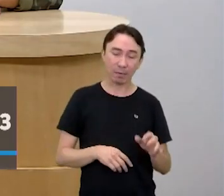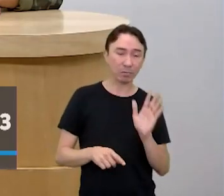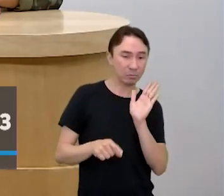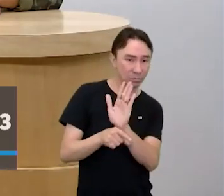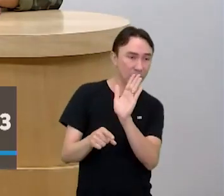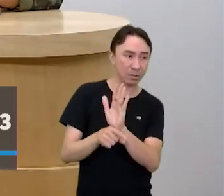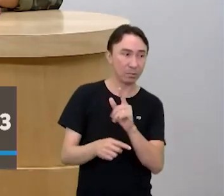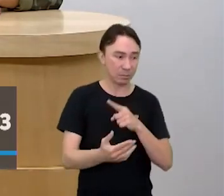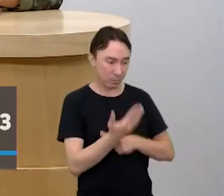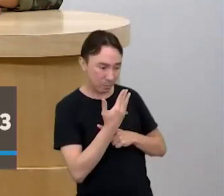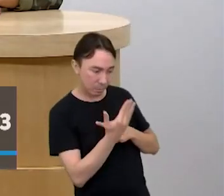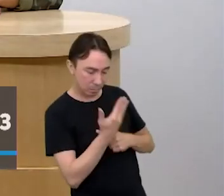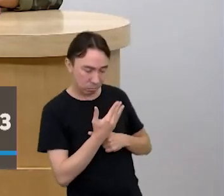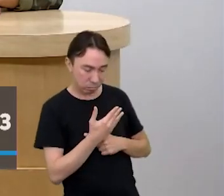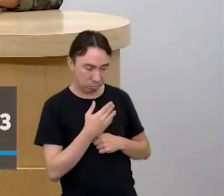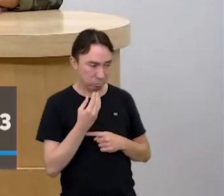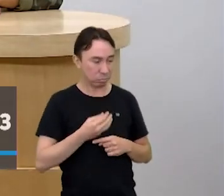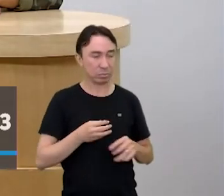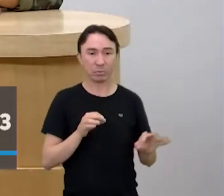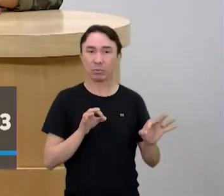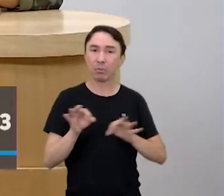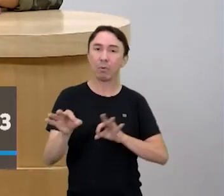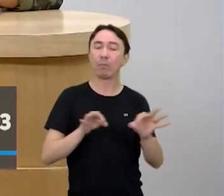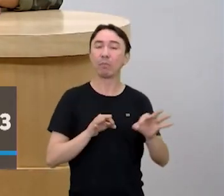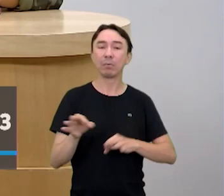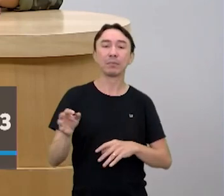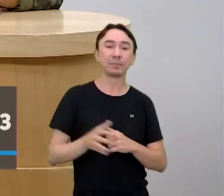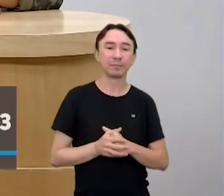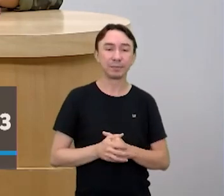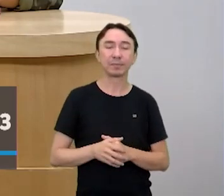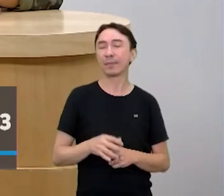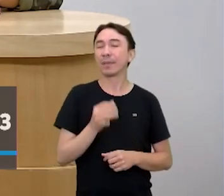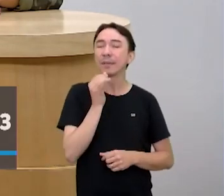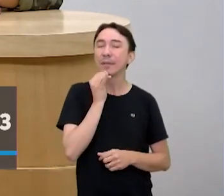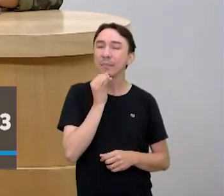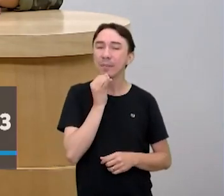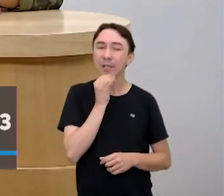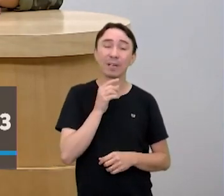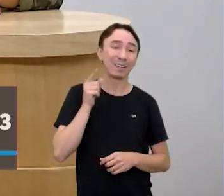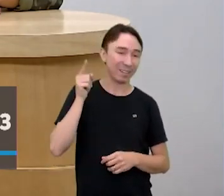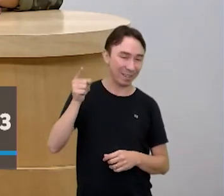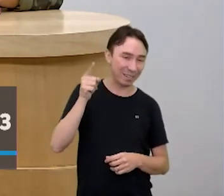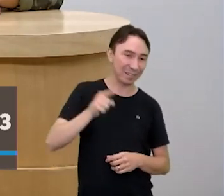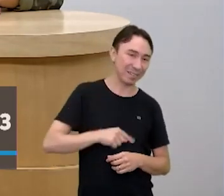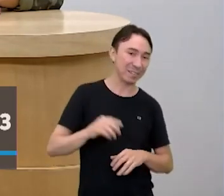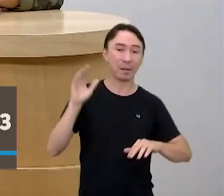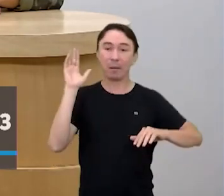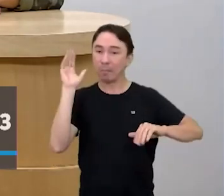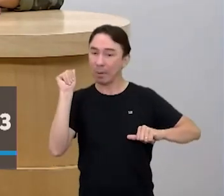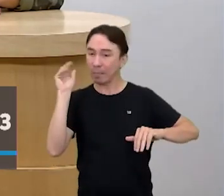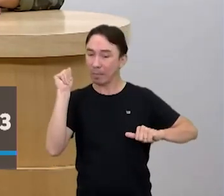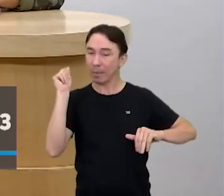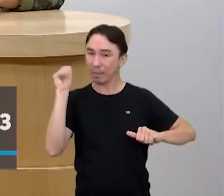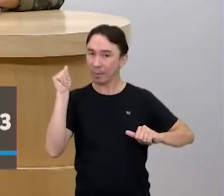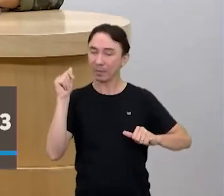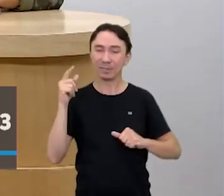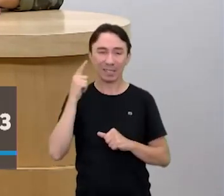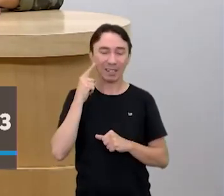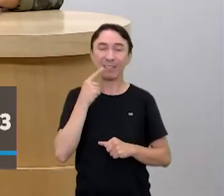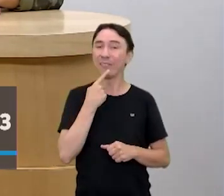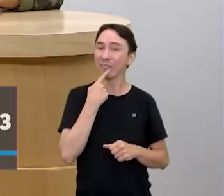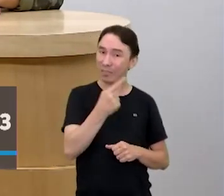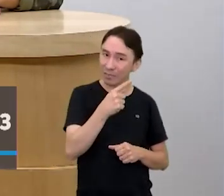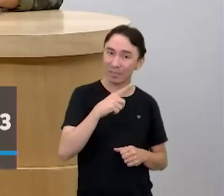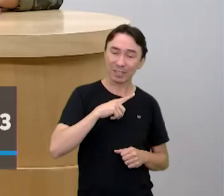espanhol, falando sobre um aumento de 25% no preço dos combustíveis ao longo de um ano. No jornal da